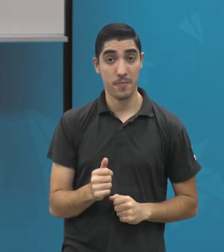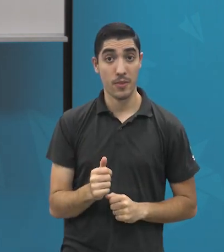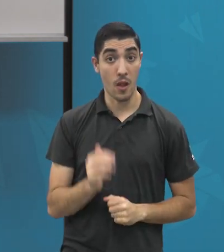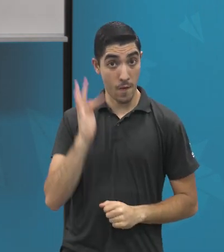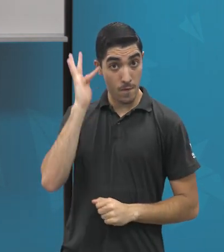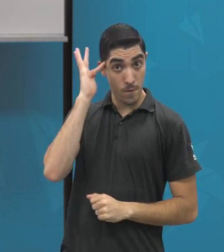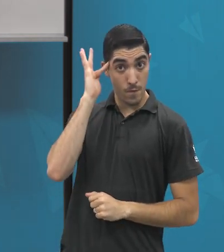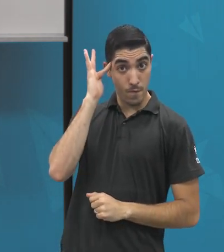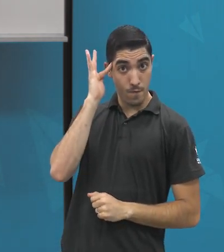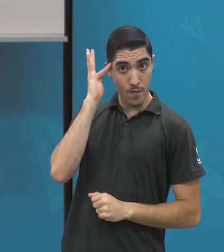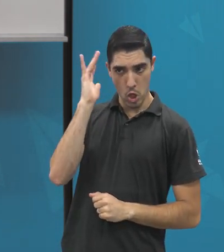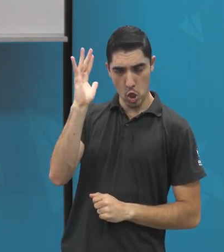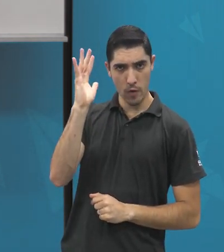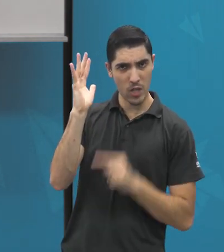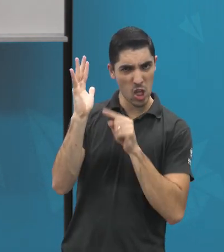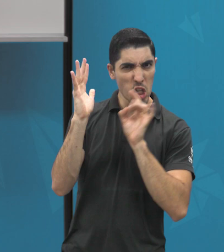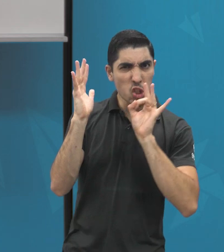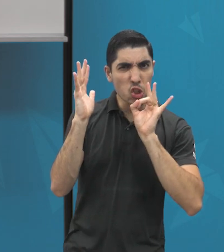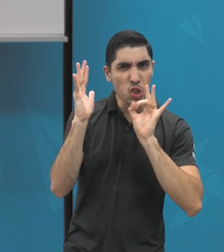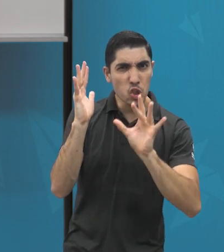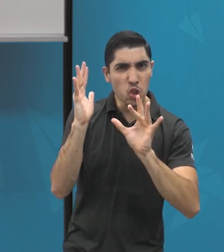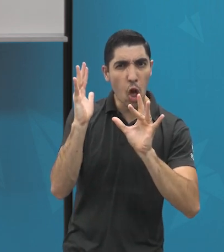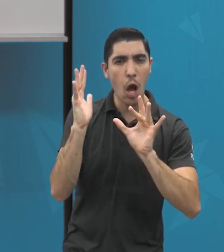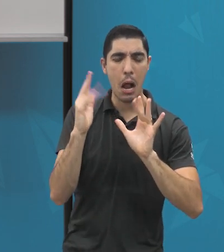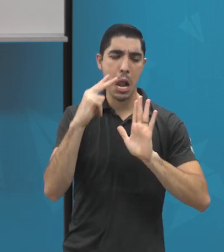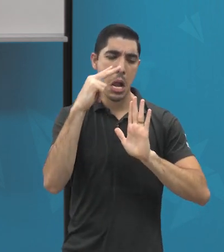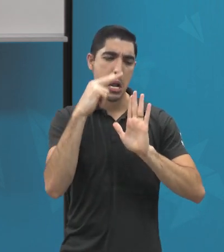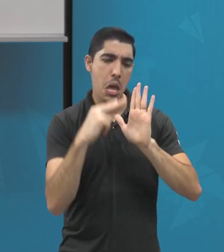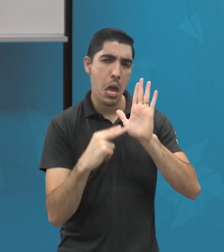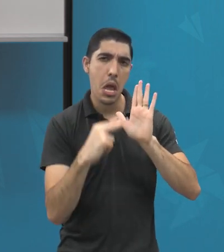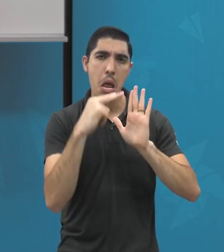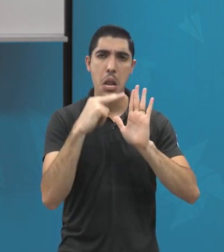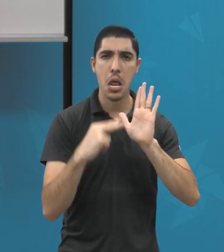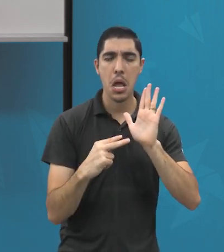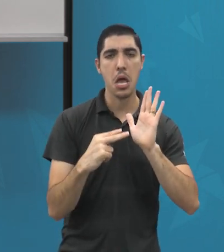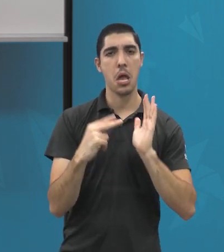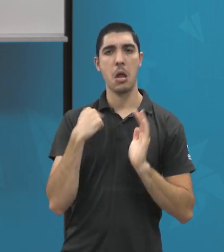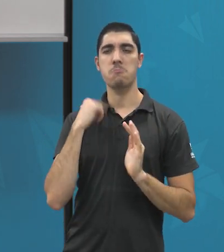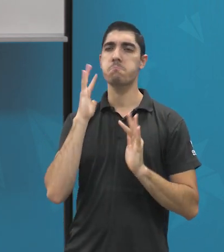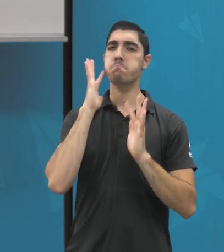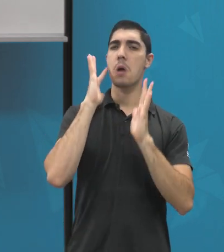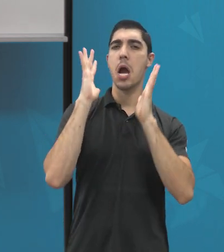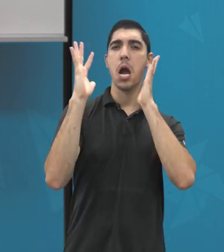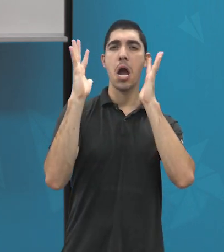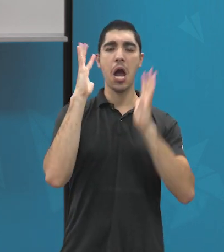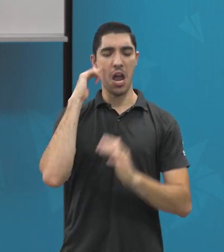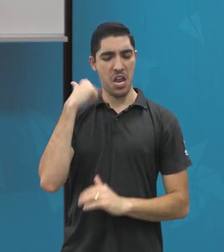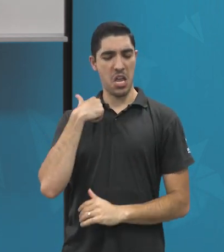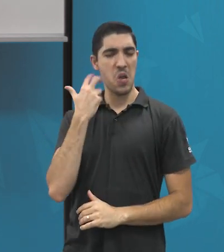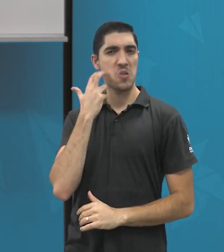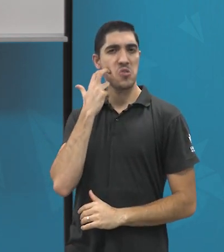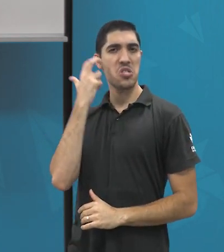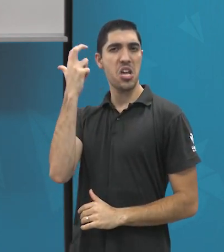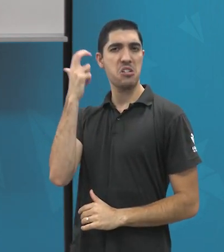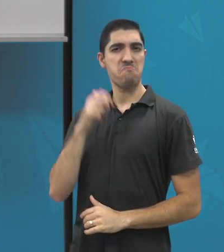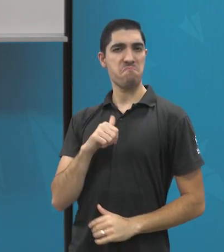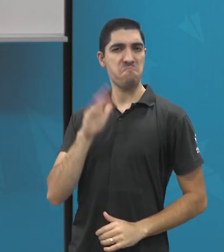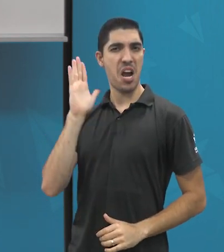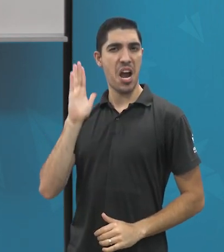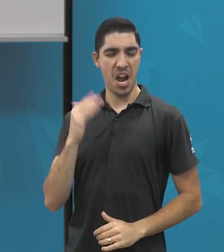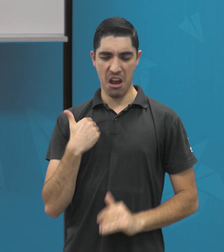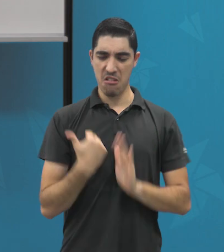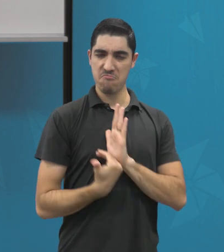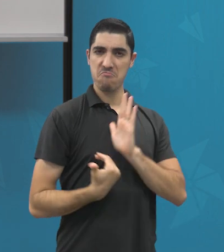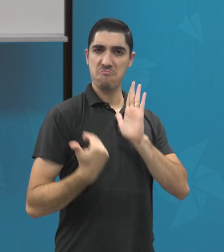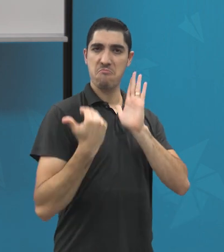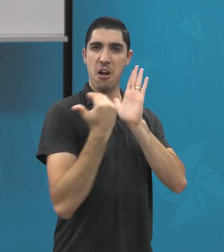não é apenas algo teórico, para você ostentar e dizer que é mais inteligente que os